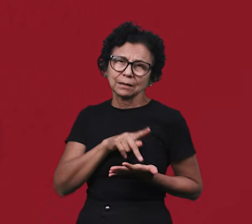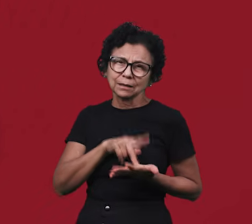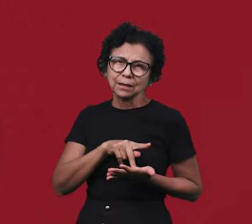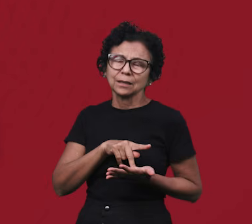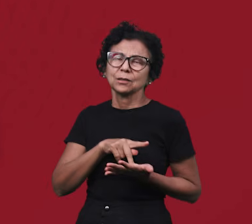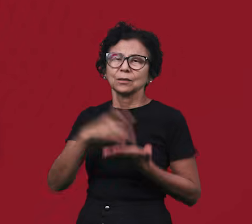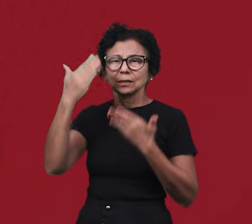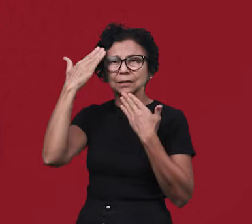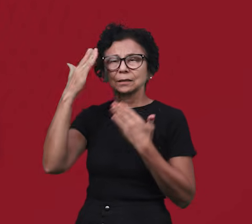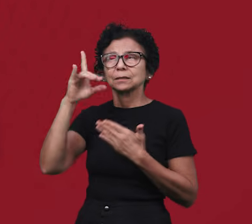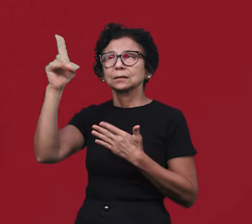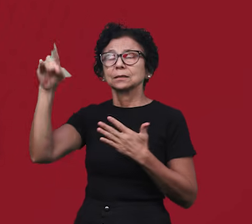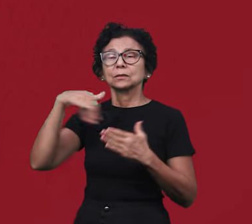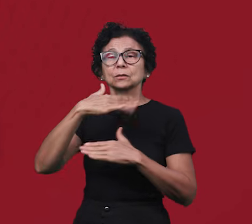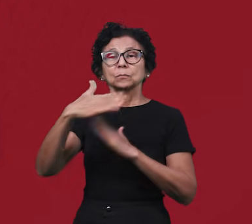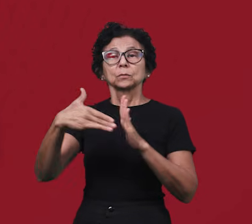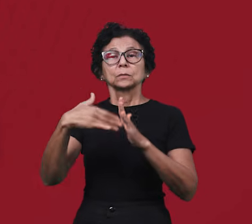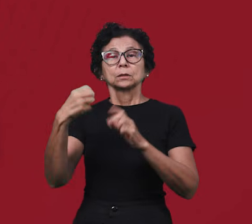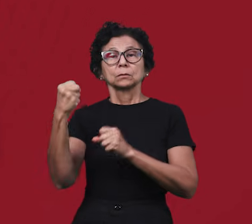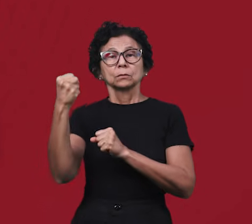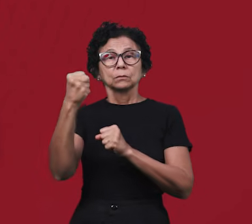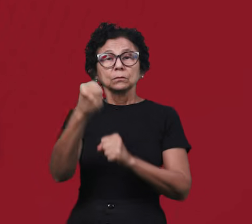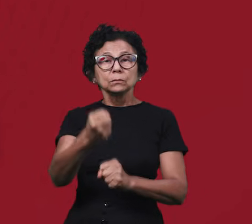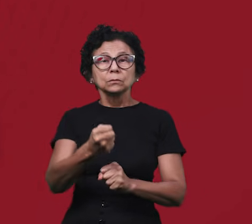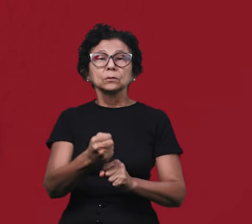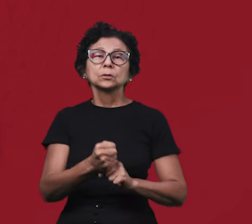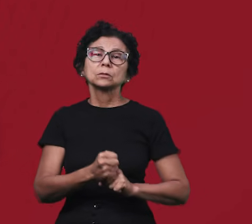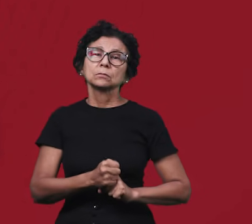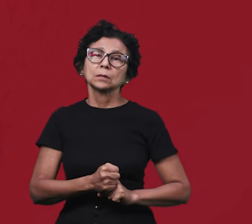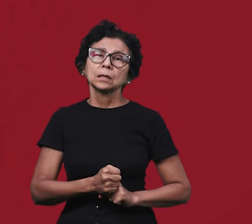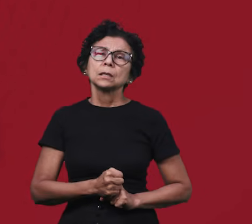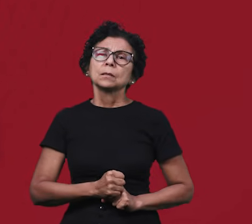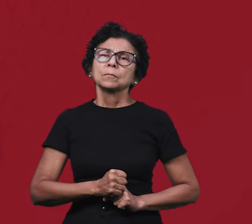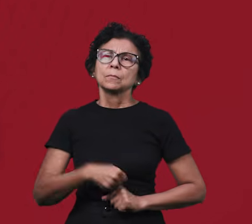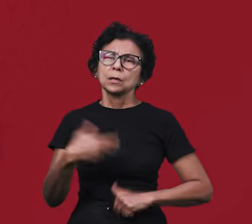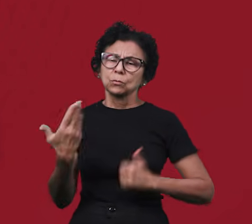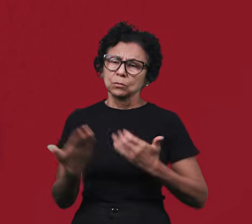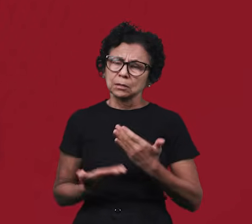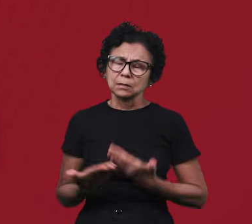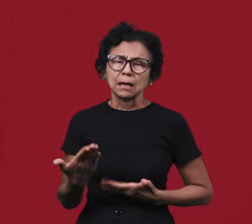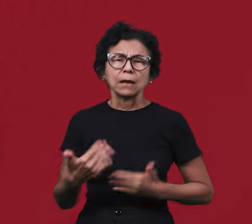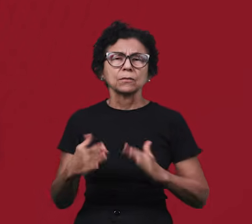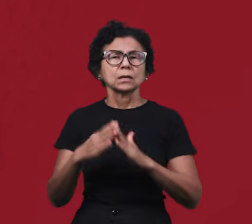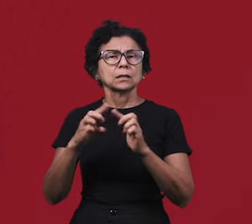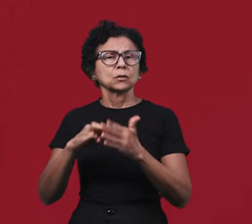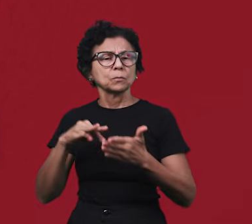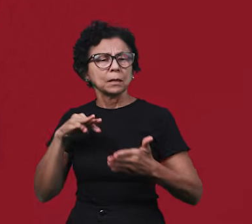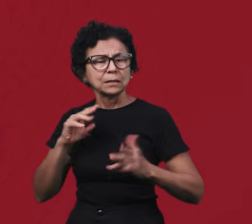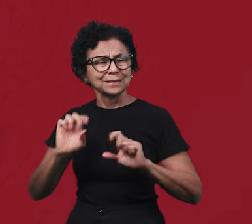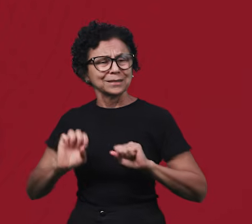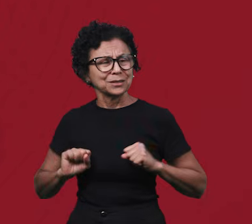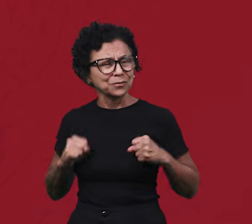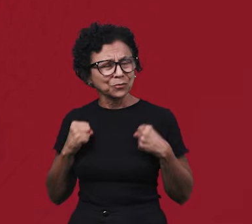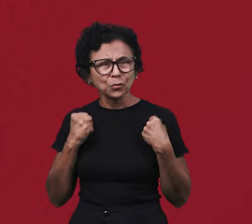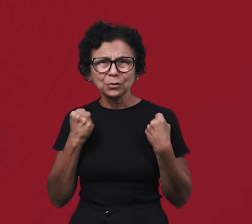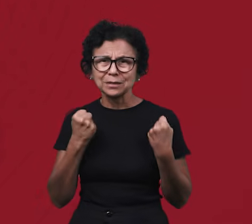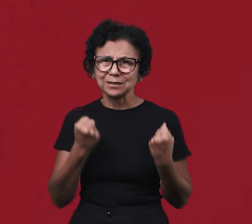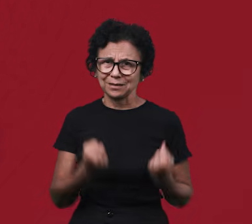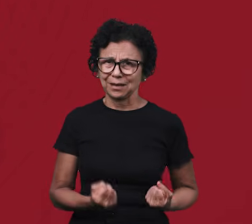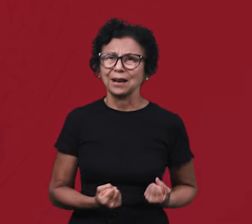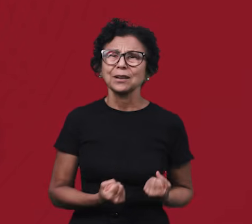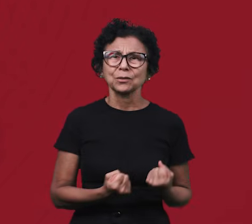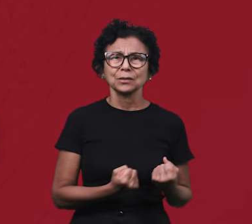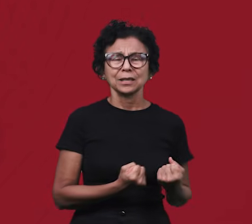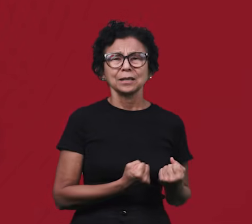poderoso, glorioso, aos nossos amados irmãos que não pouparam esforços e deixaram os seus lares, vieram